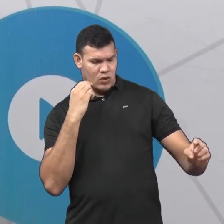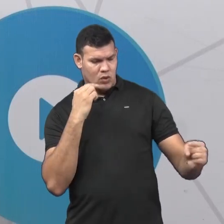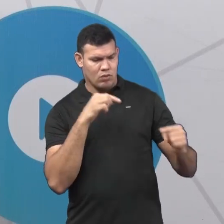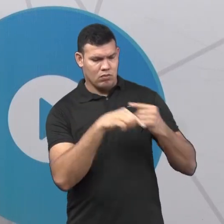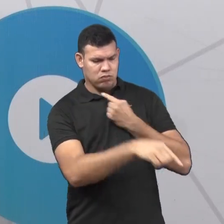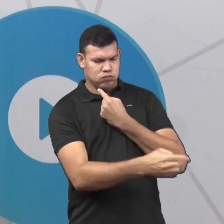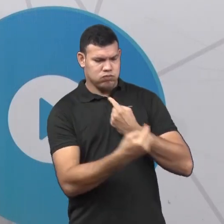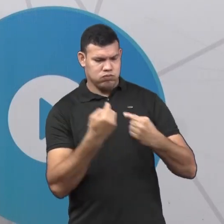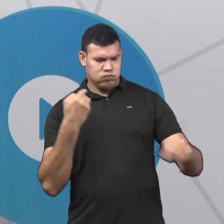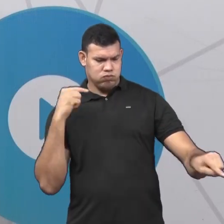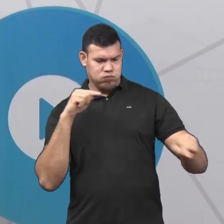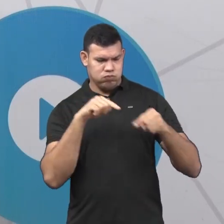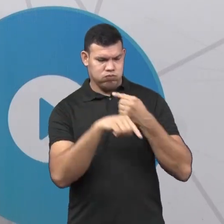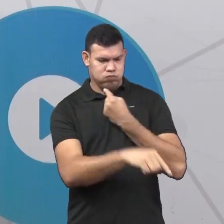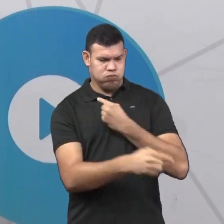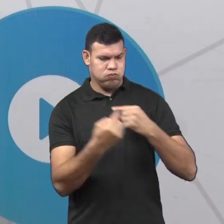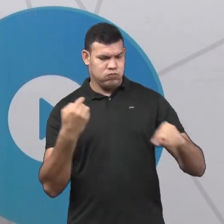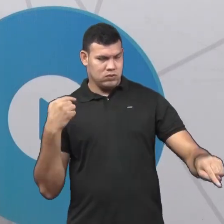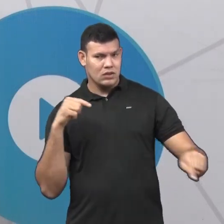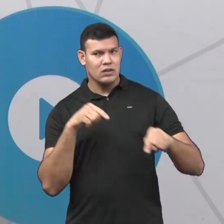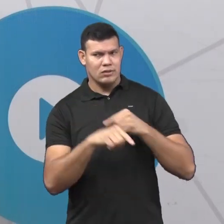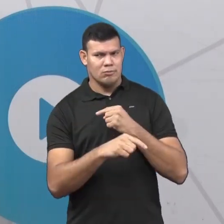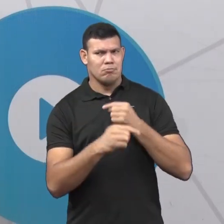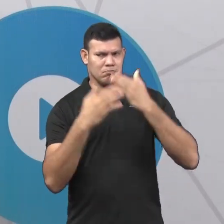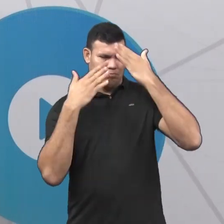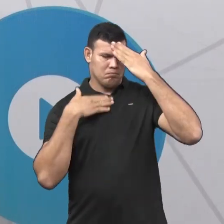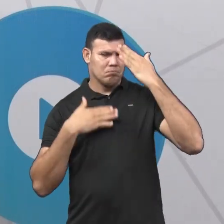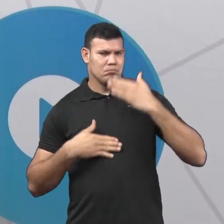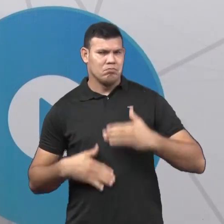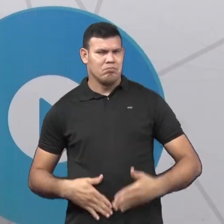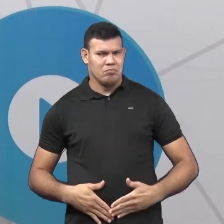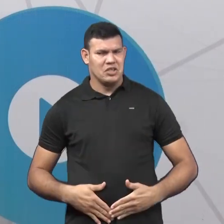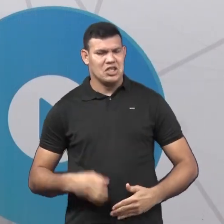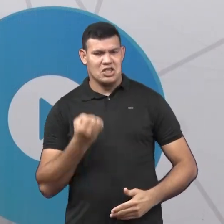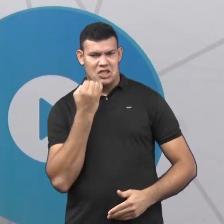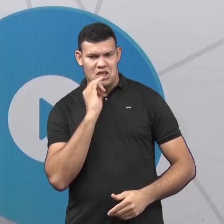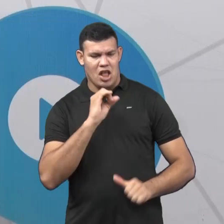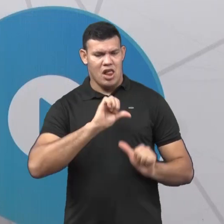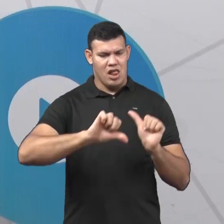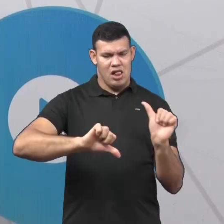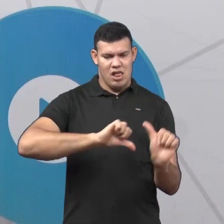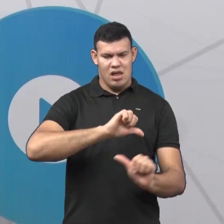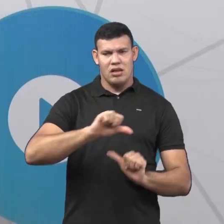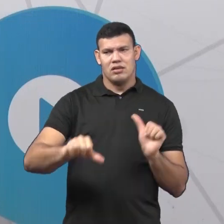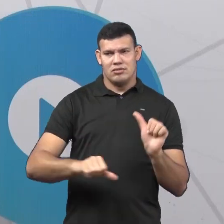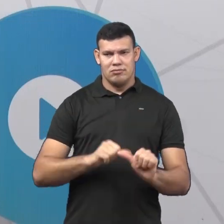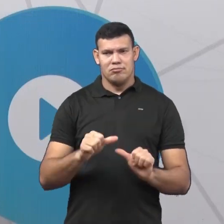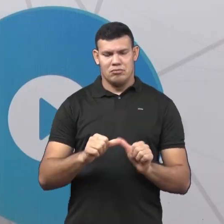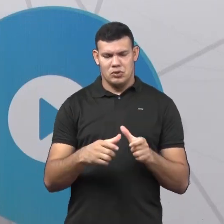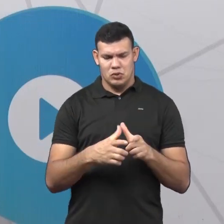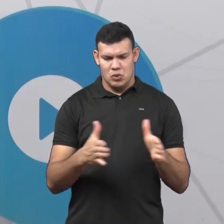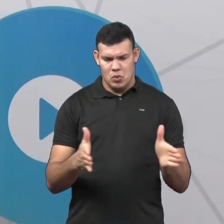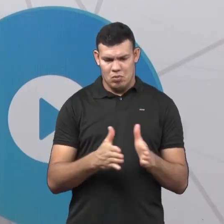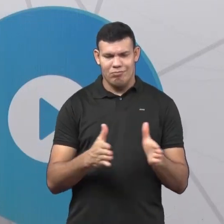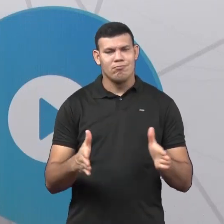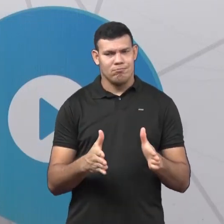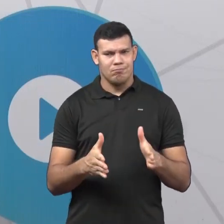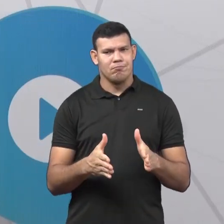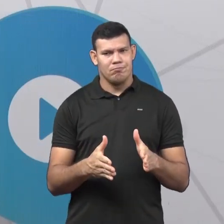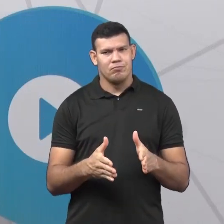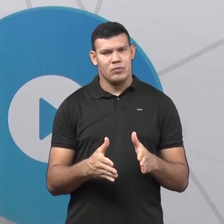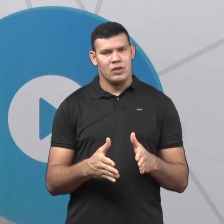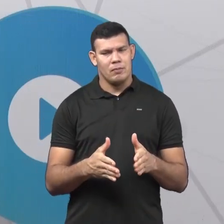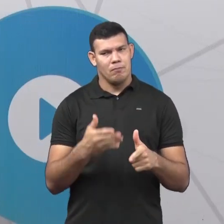nos vasos sanguíneos do nosso corpo. Então, qualquer alteração que houver na forma das hemácias vai